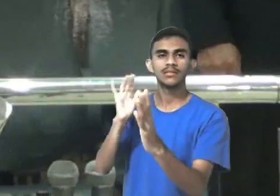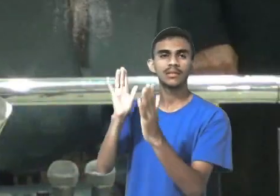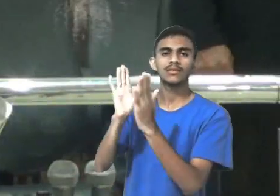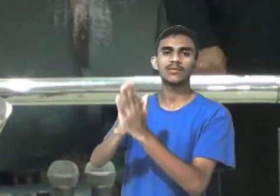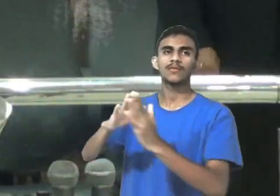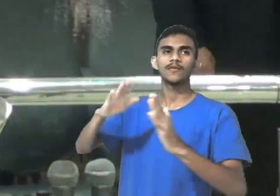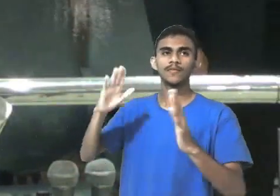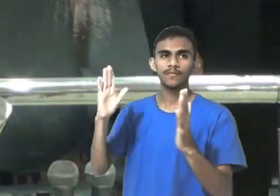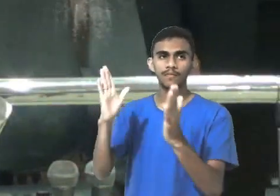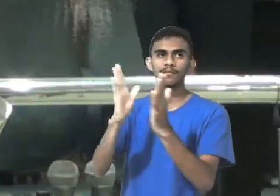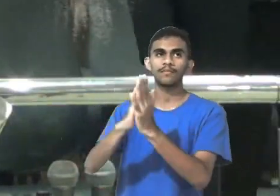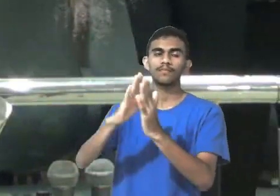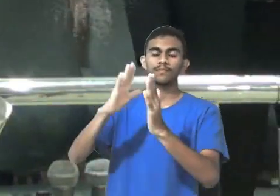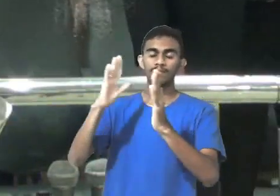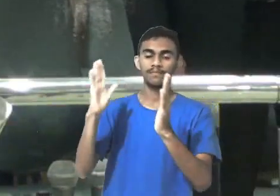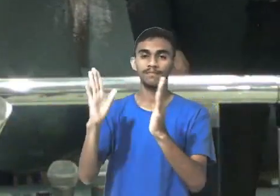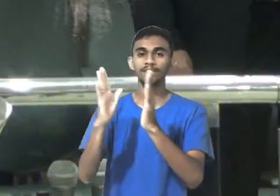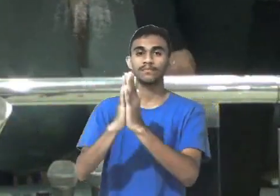conta-lhe isso em